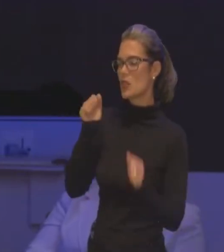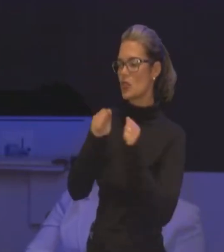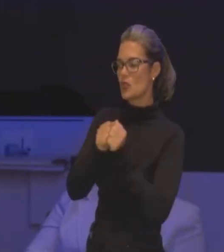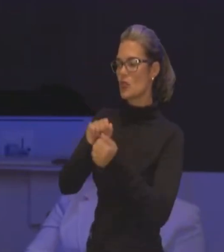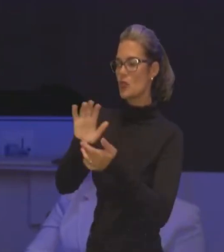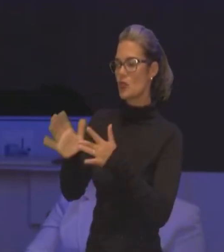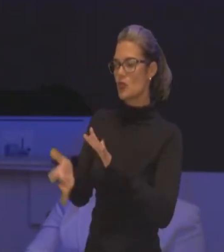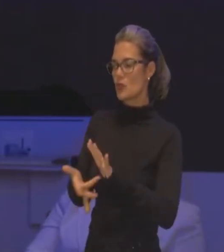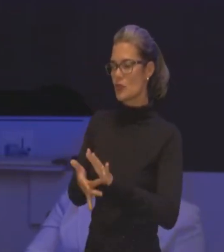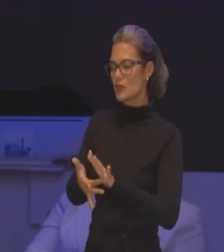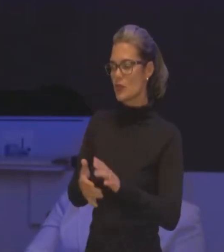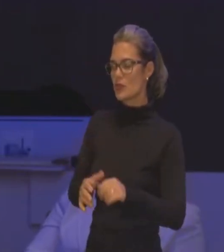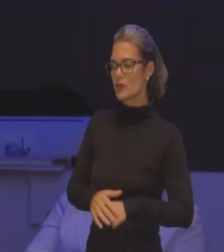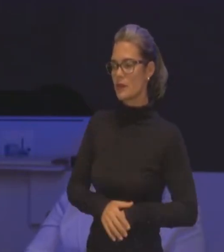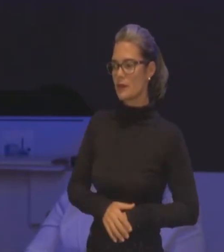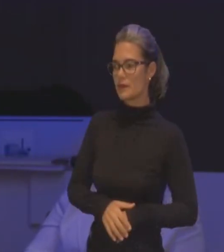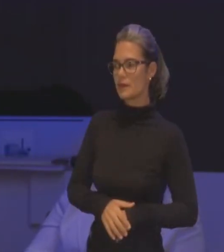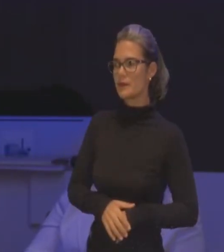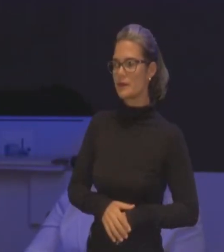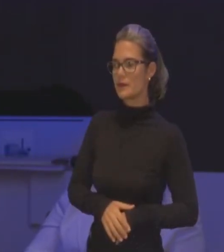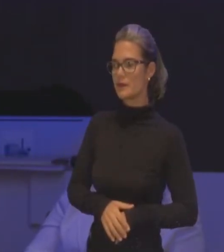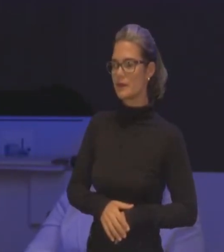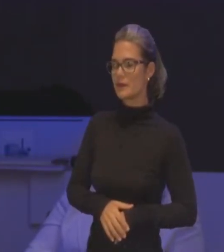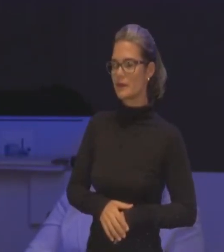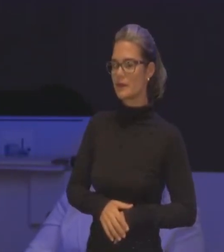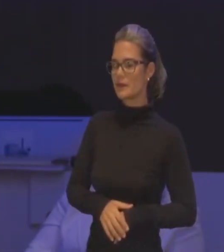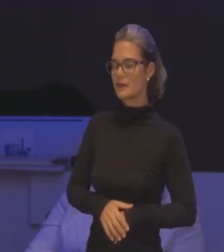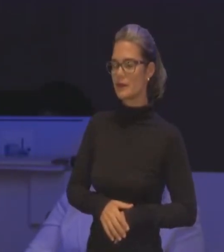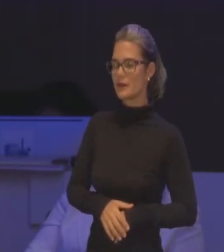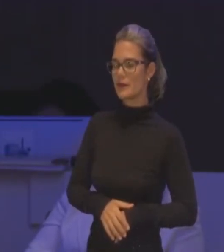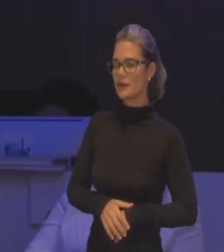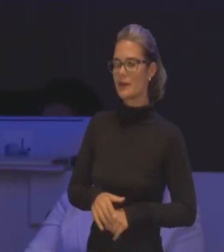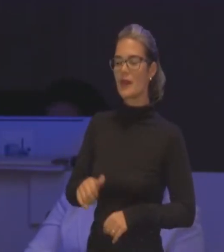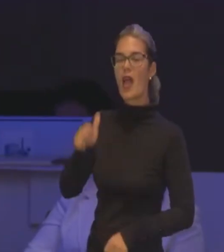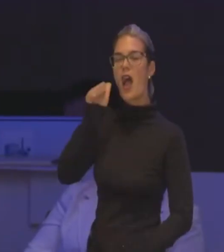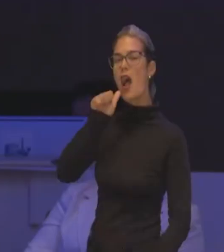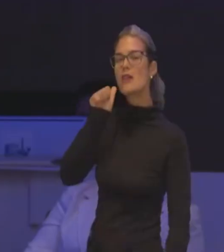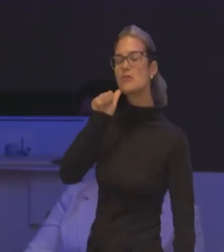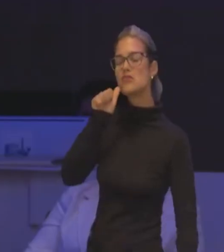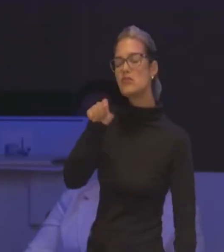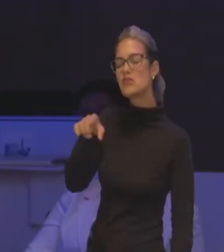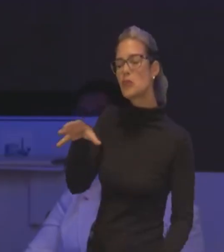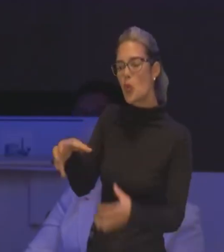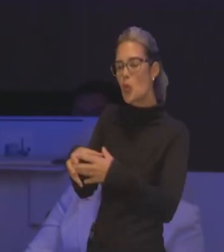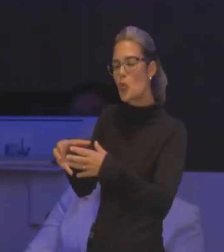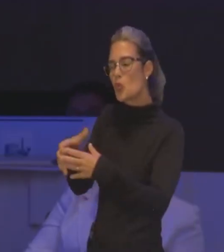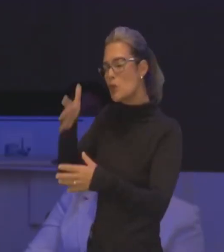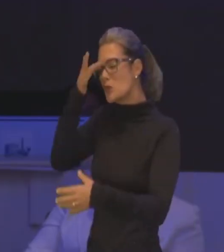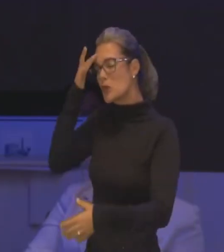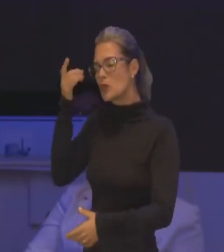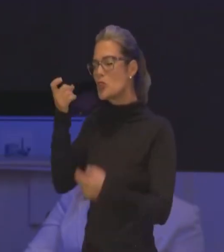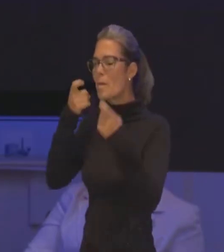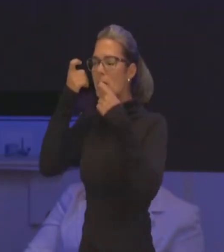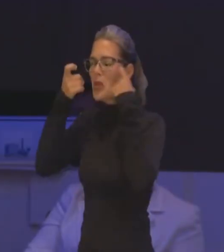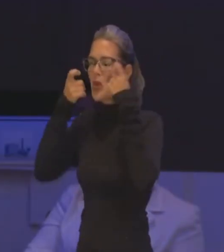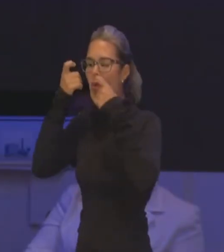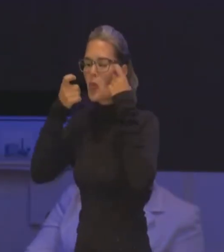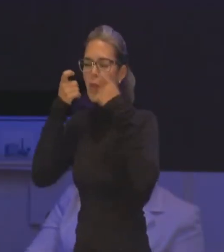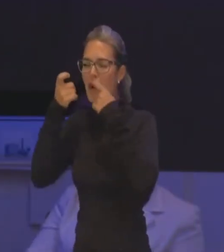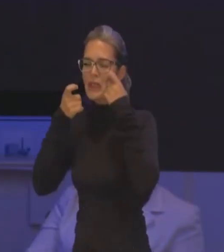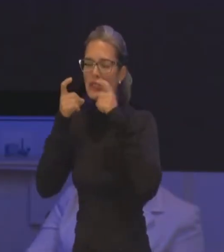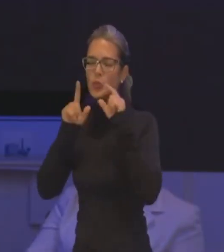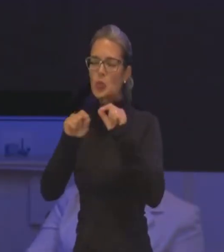Cristo. Aquelas pessoas não sentiam falta de nada, elas não se preocupavam com o que haviam de